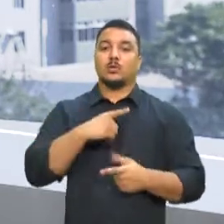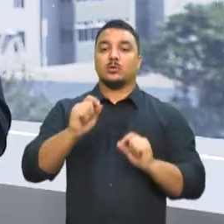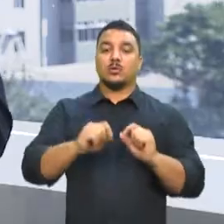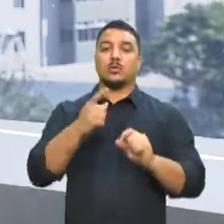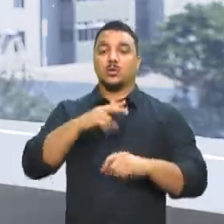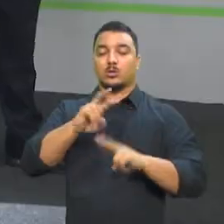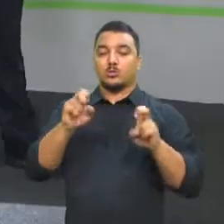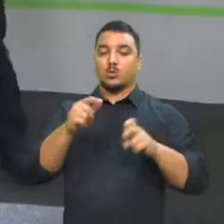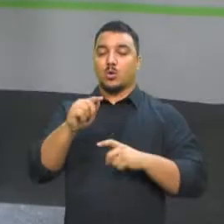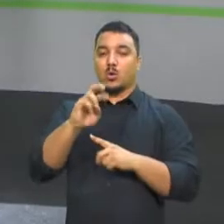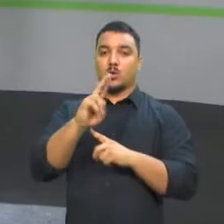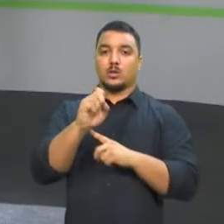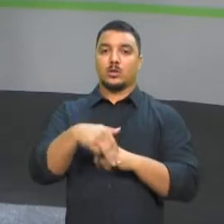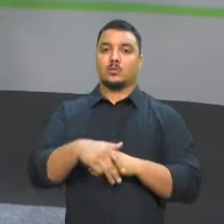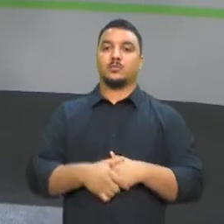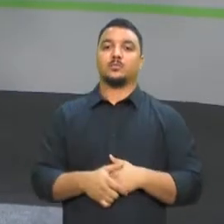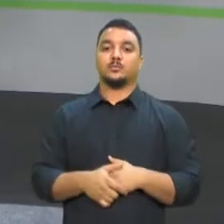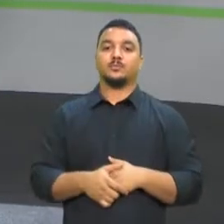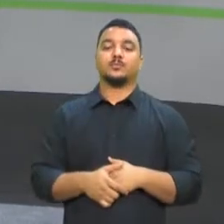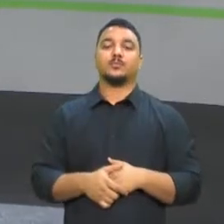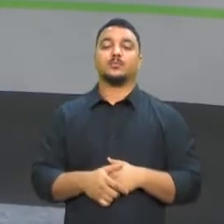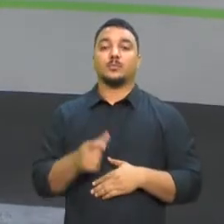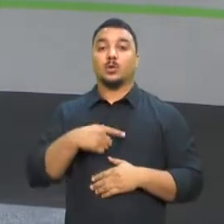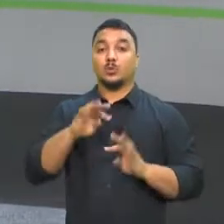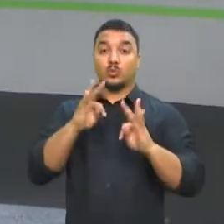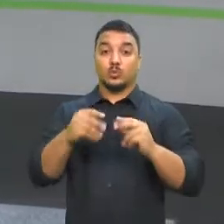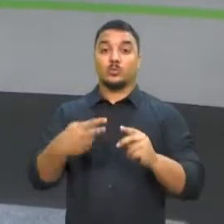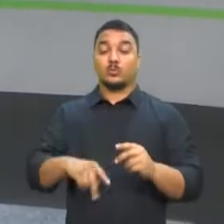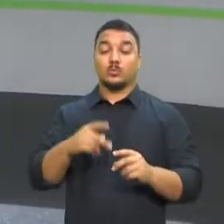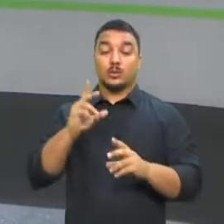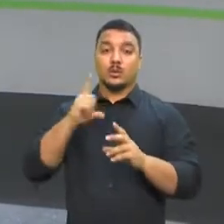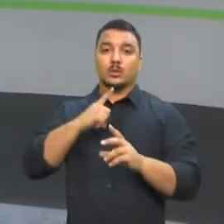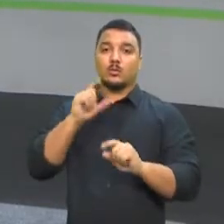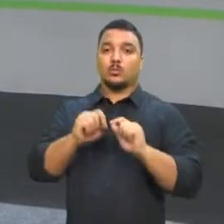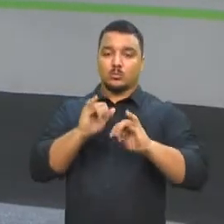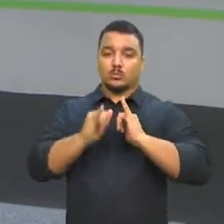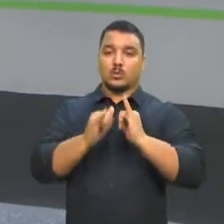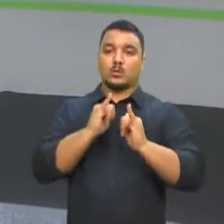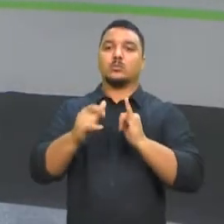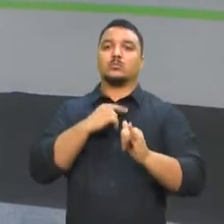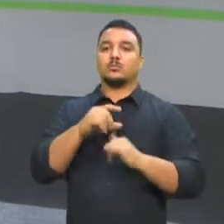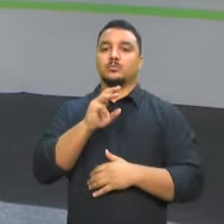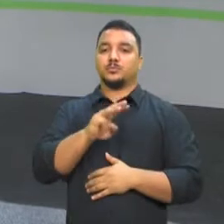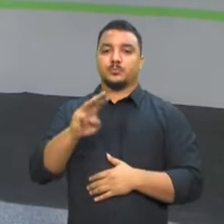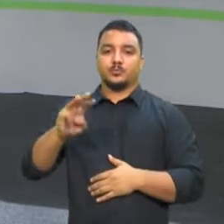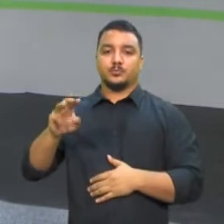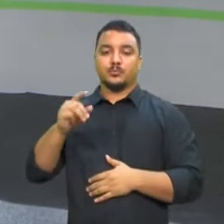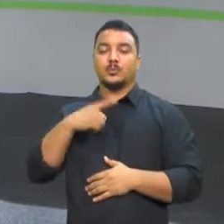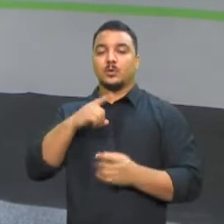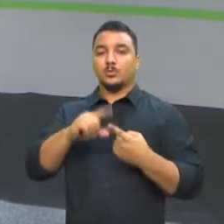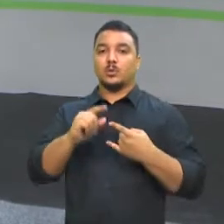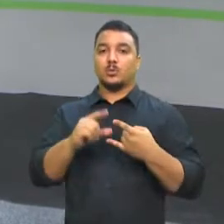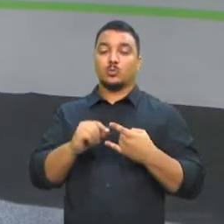Ordem. Todo o conteúdo produzido pela TV Assembleia está disponível no nosso canal no YouTube,